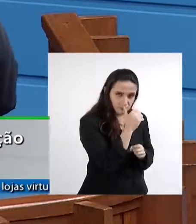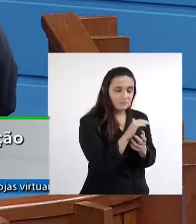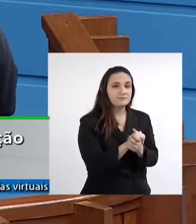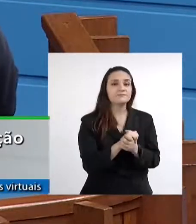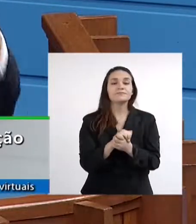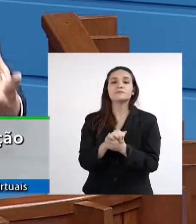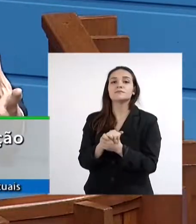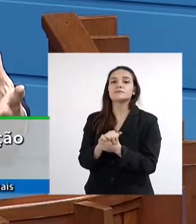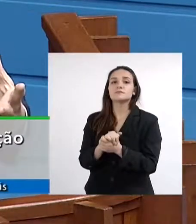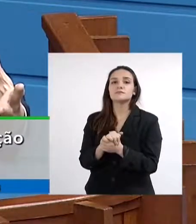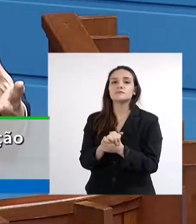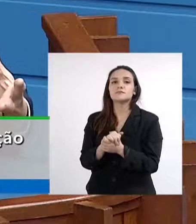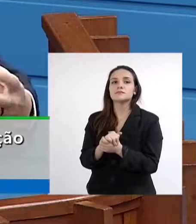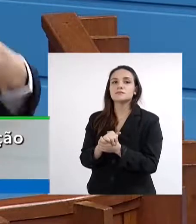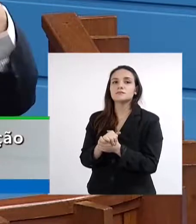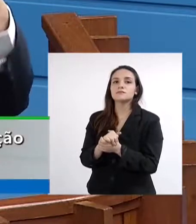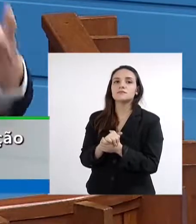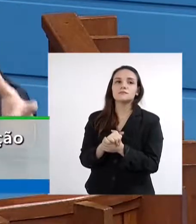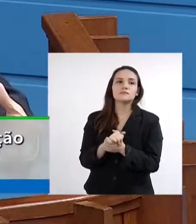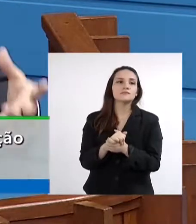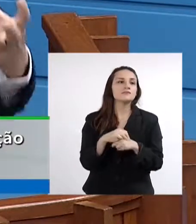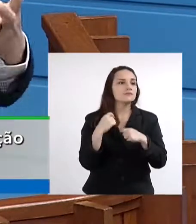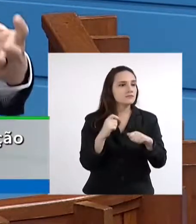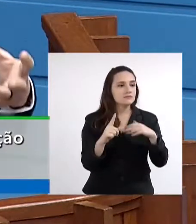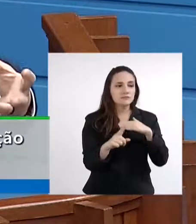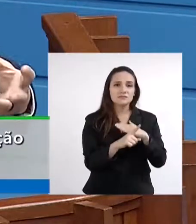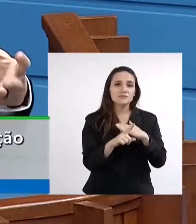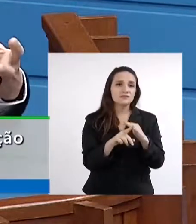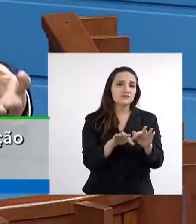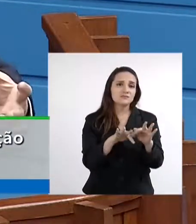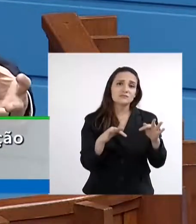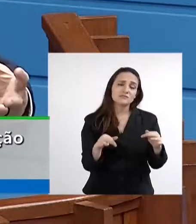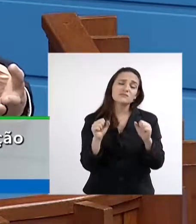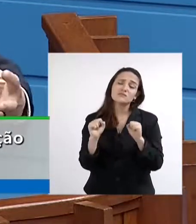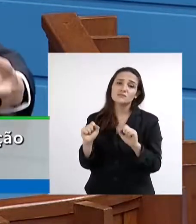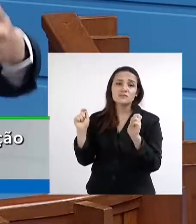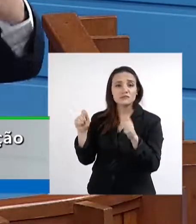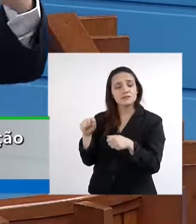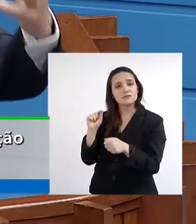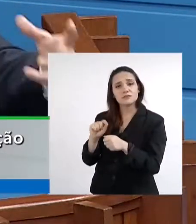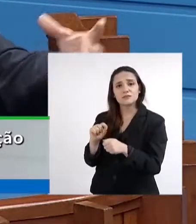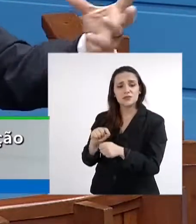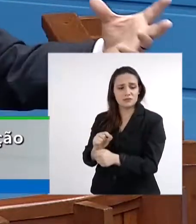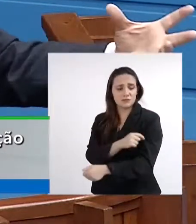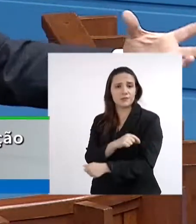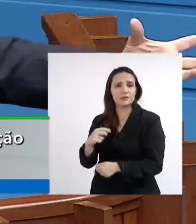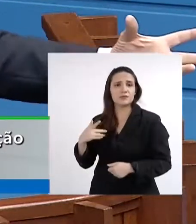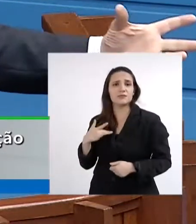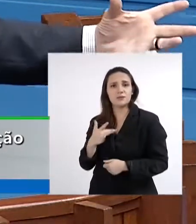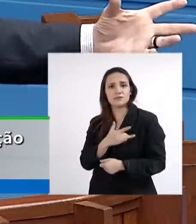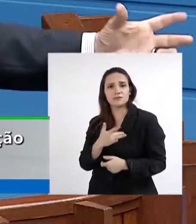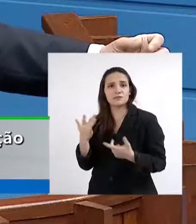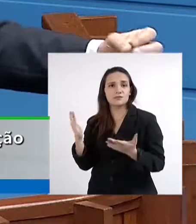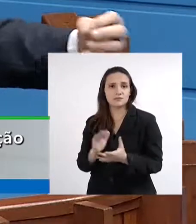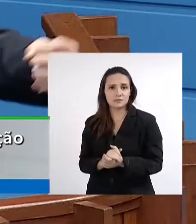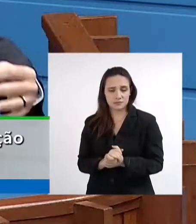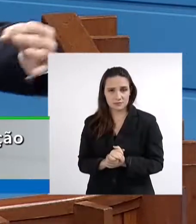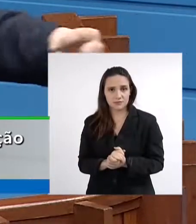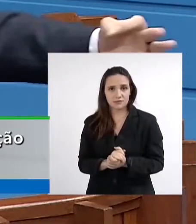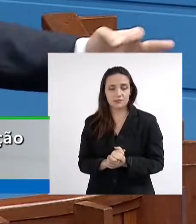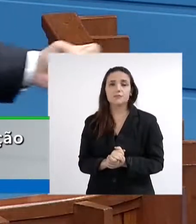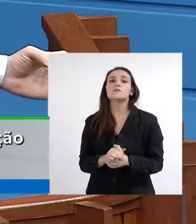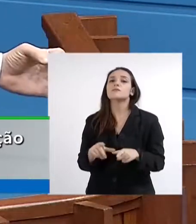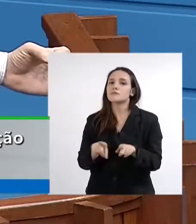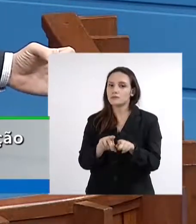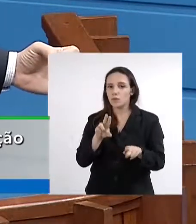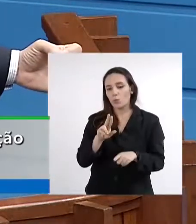com procedimentos e atendimentos que poderiam ser feitos nas unidades básicas de saúde ou